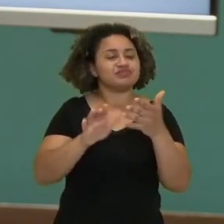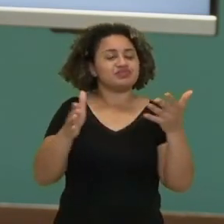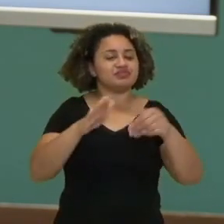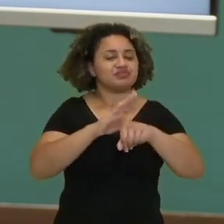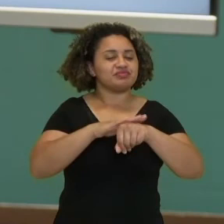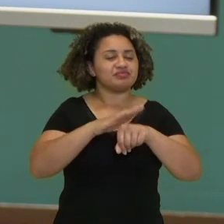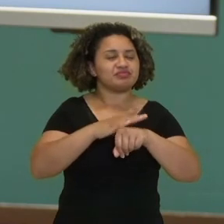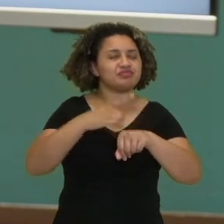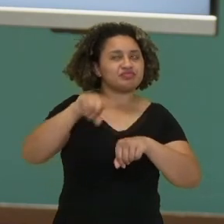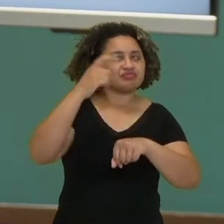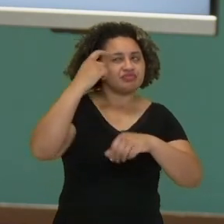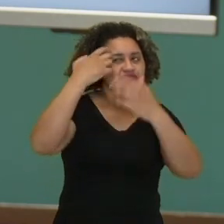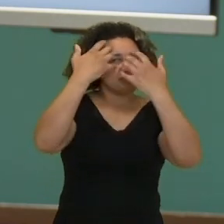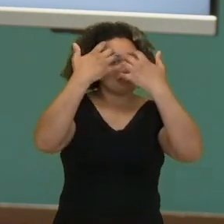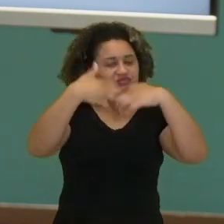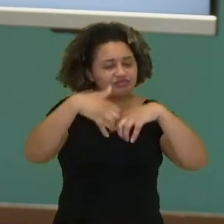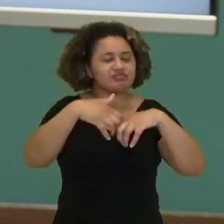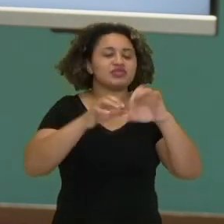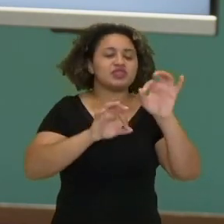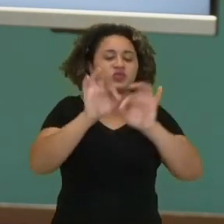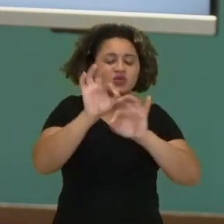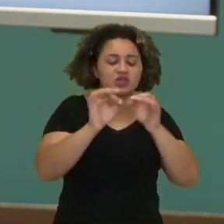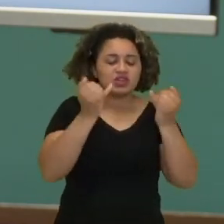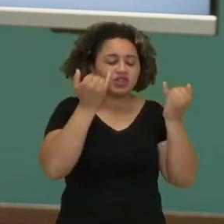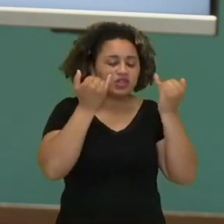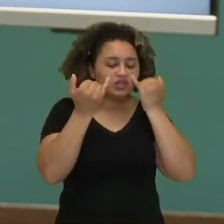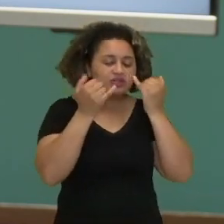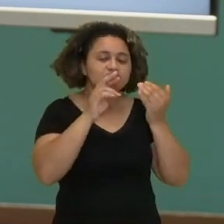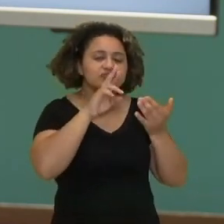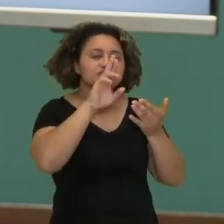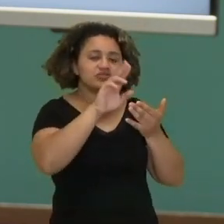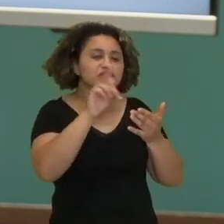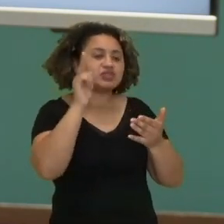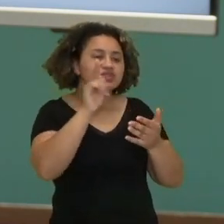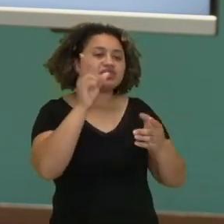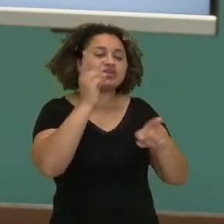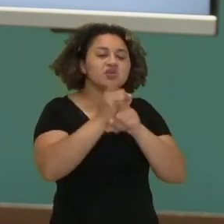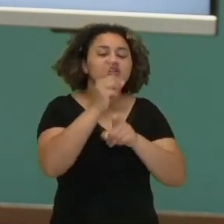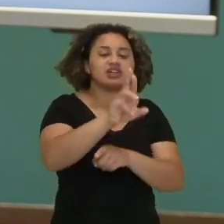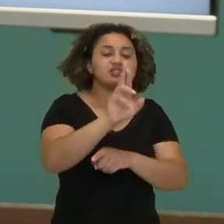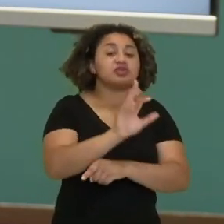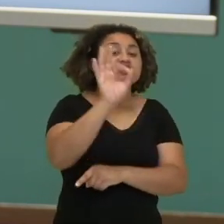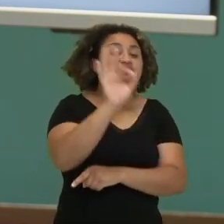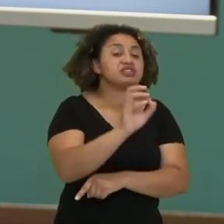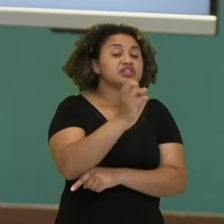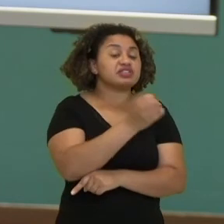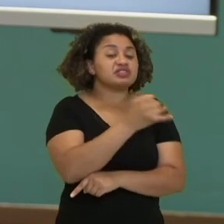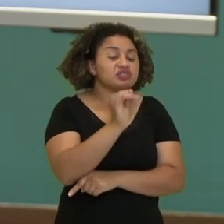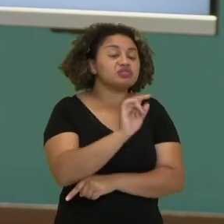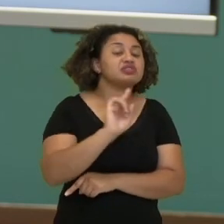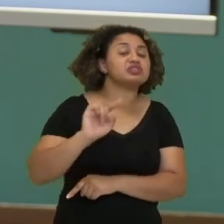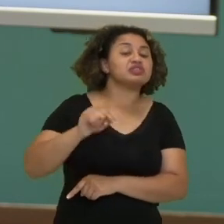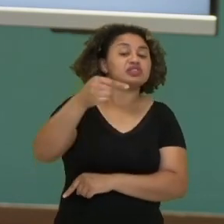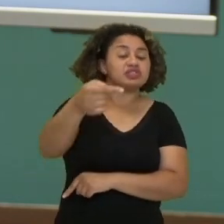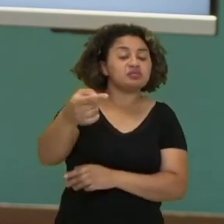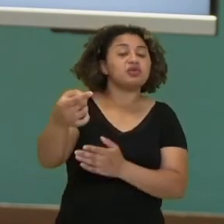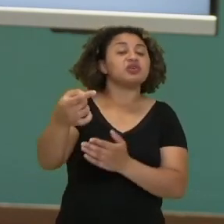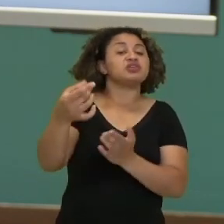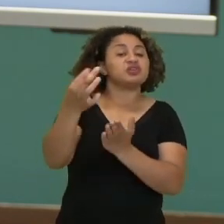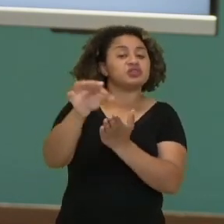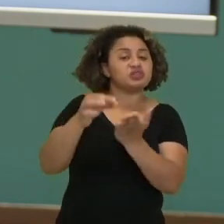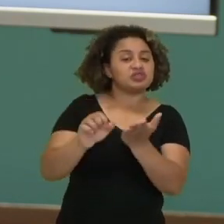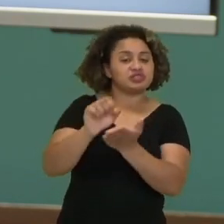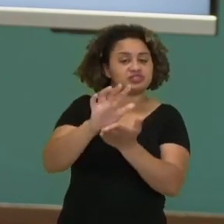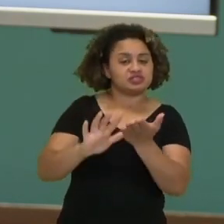um tempinho para vocês organizarem as informações, para vocês resolverem o exercício e, na sequência, eu volto para